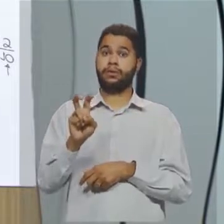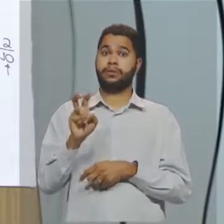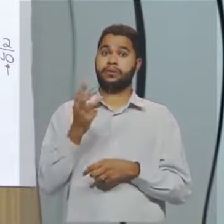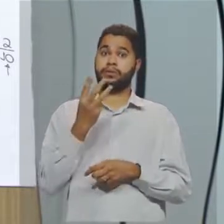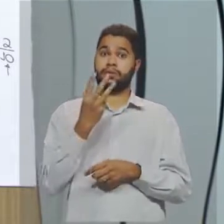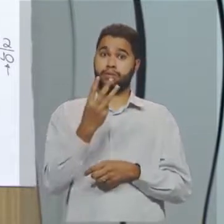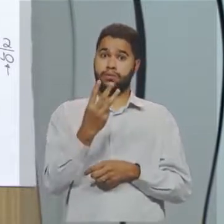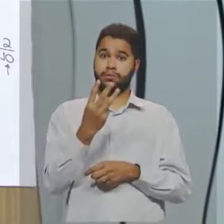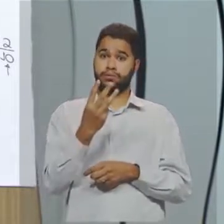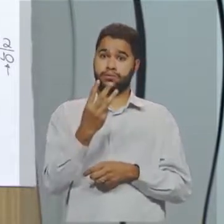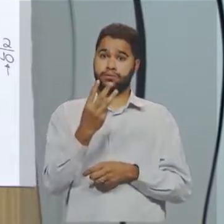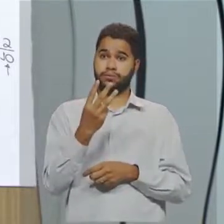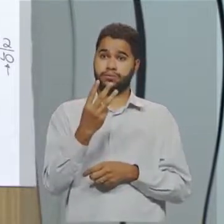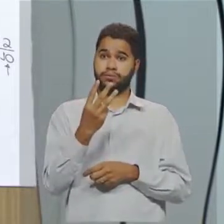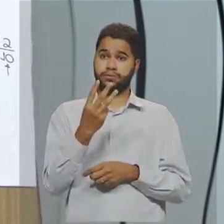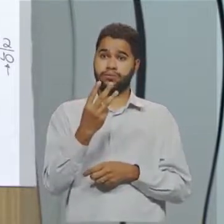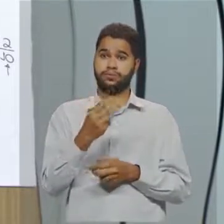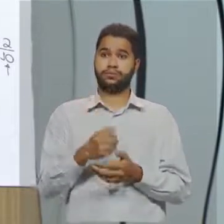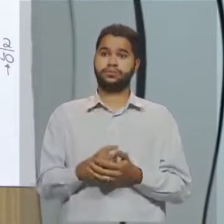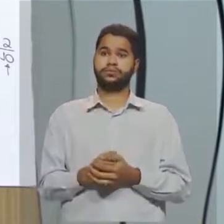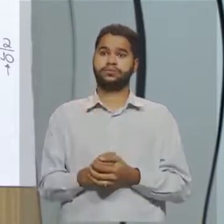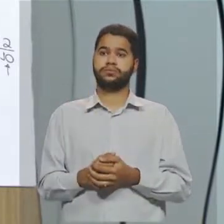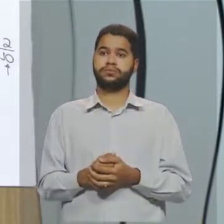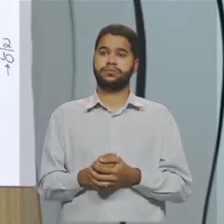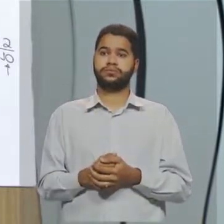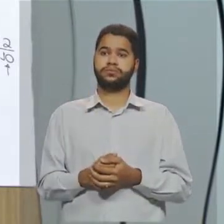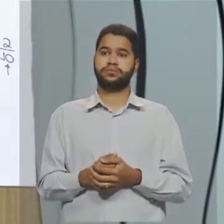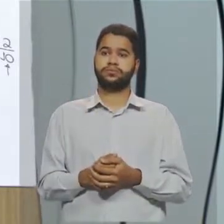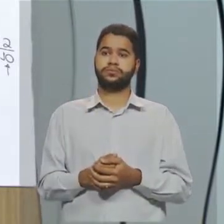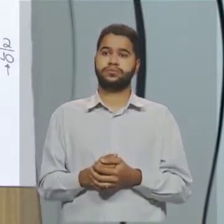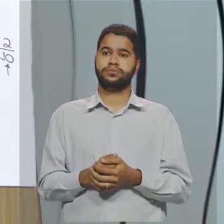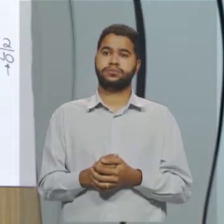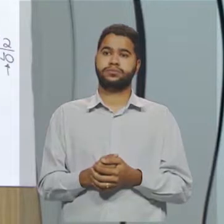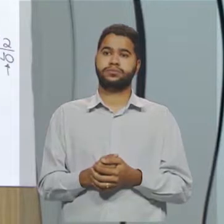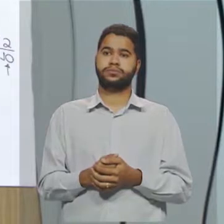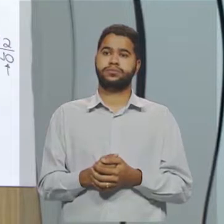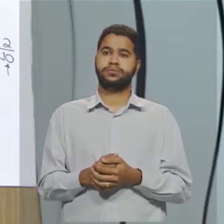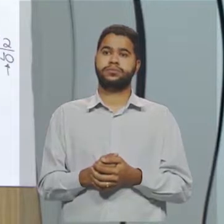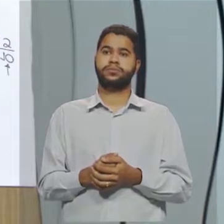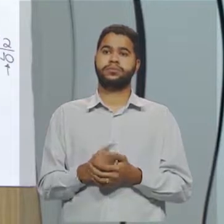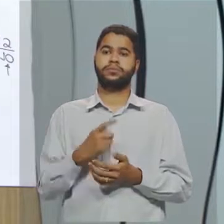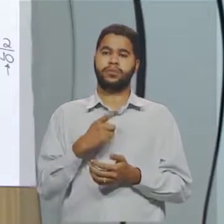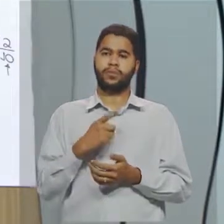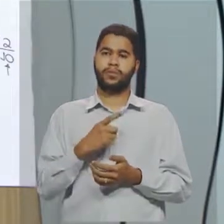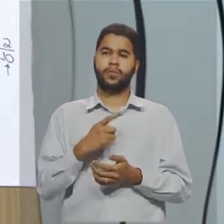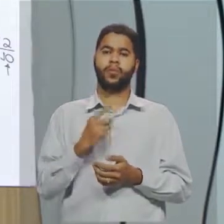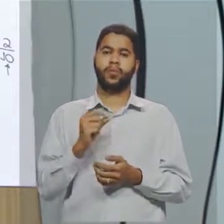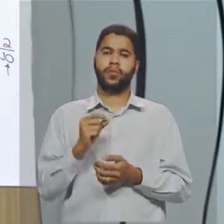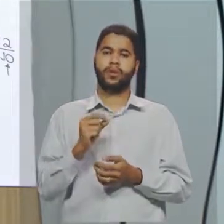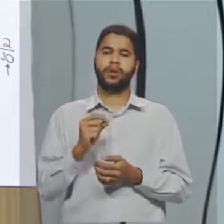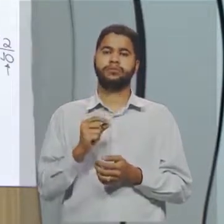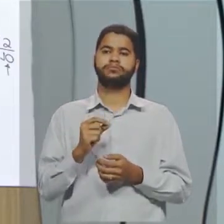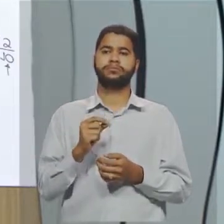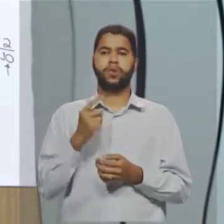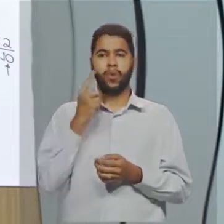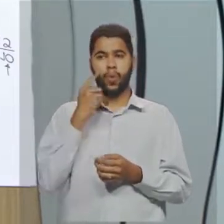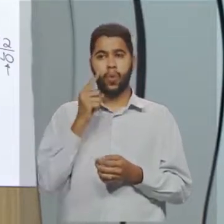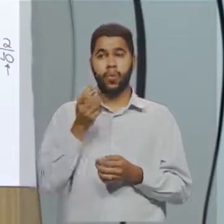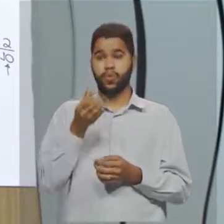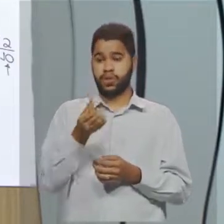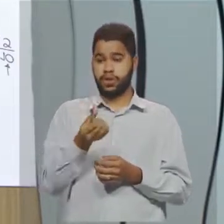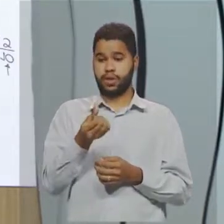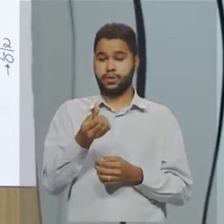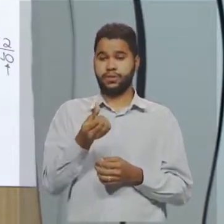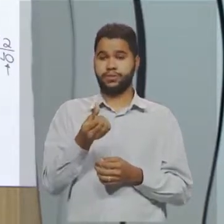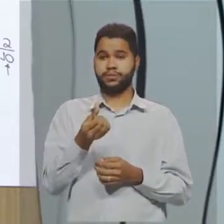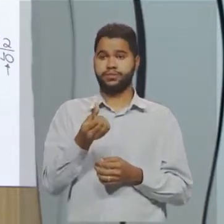3 alunos. Então, esses termos aqui não estão dentro desse conjunto. Aí eu vou para o próximo, que é o